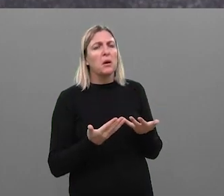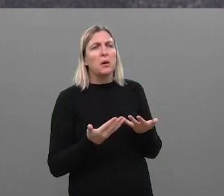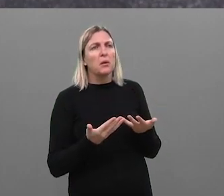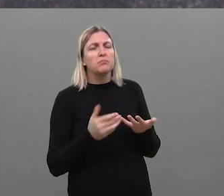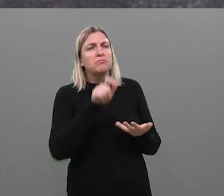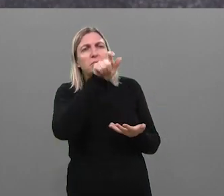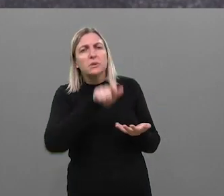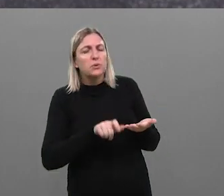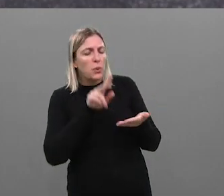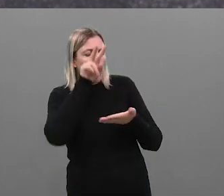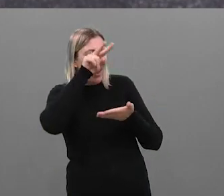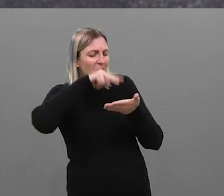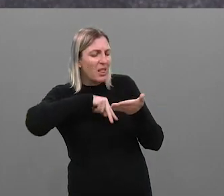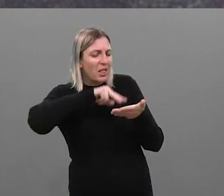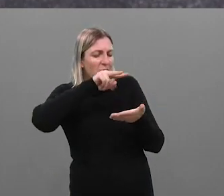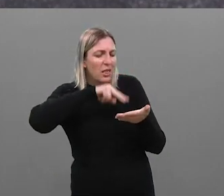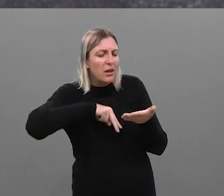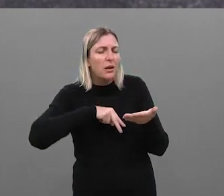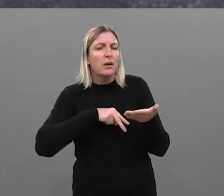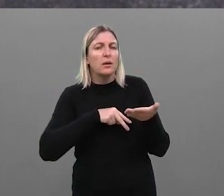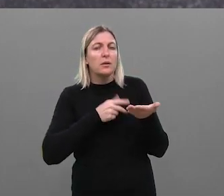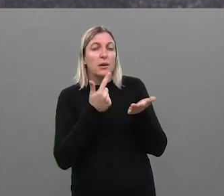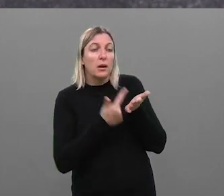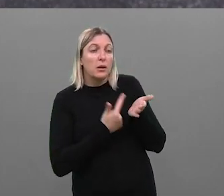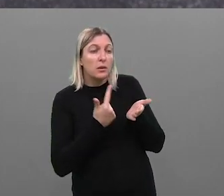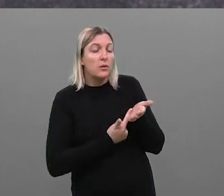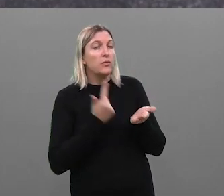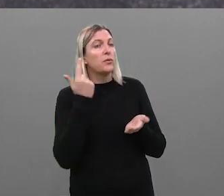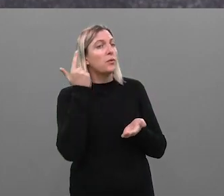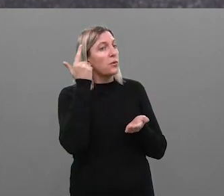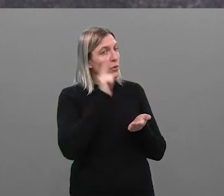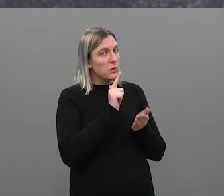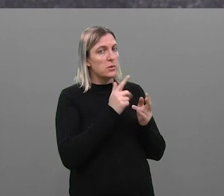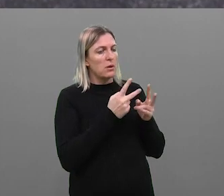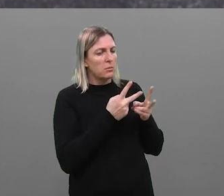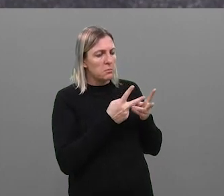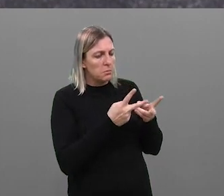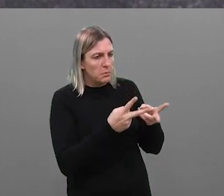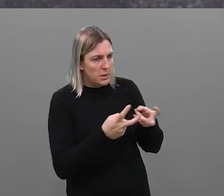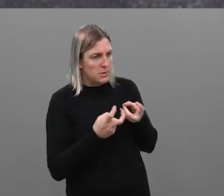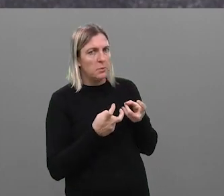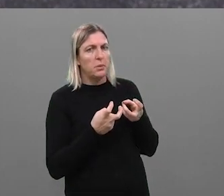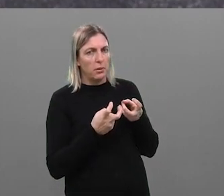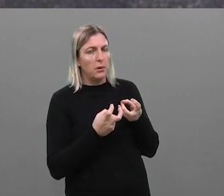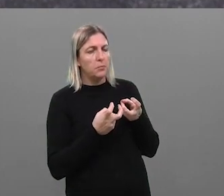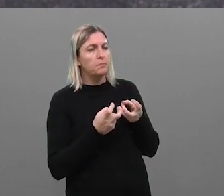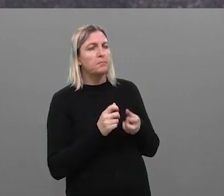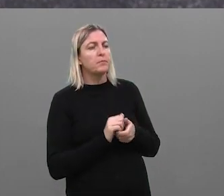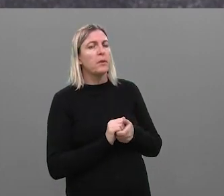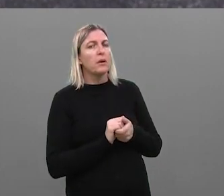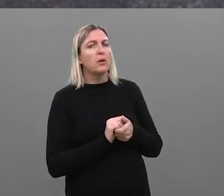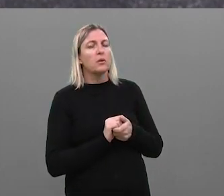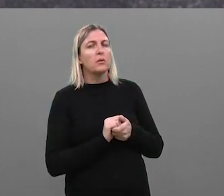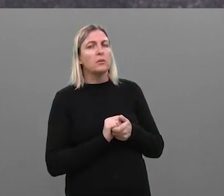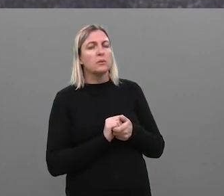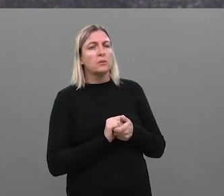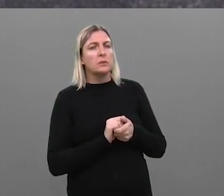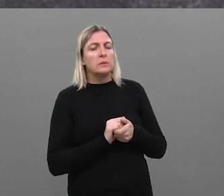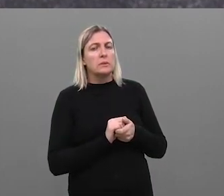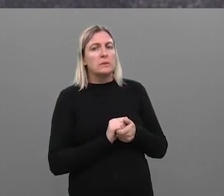for ler o livro ele vai conseguir por exemplo identificar eh e eu já ter aproveito para ter